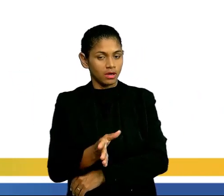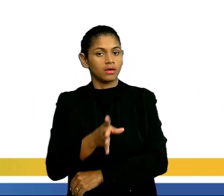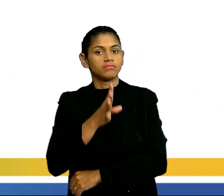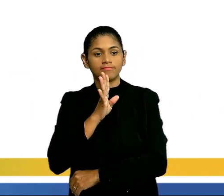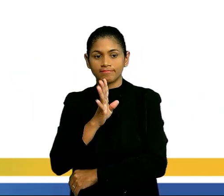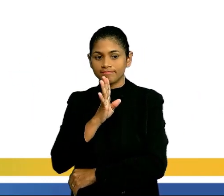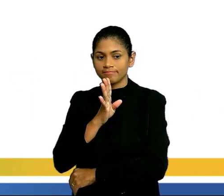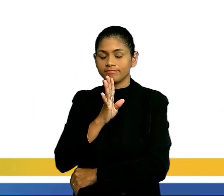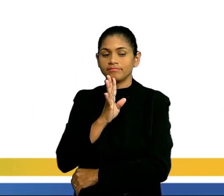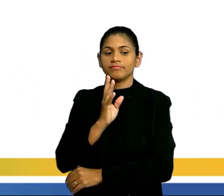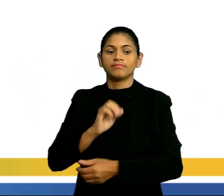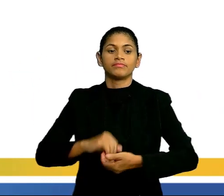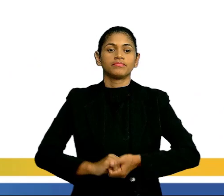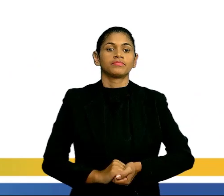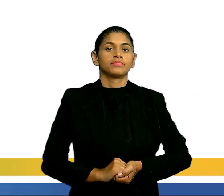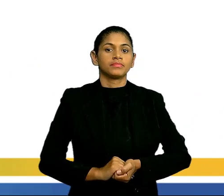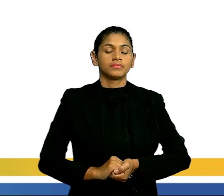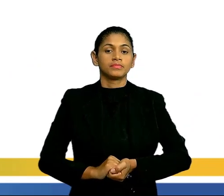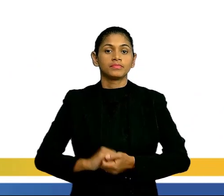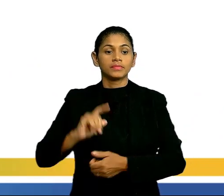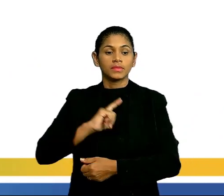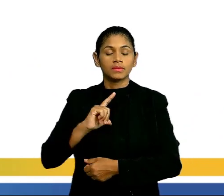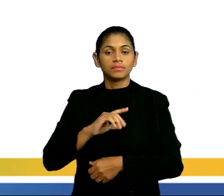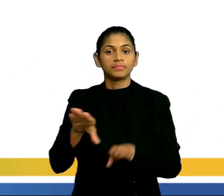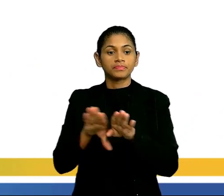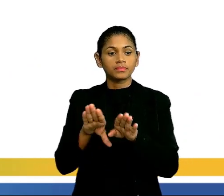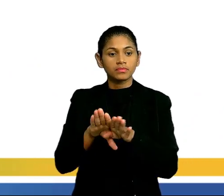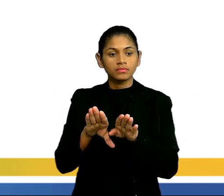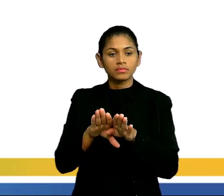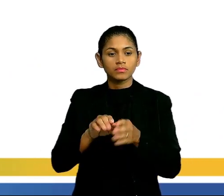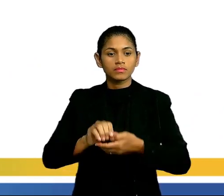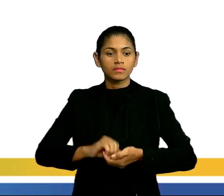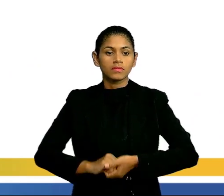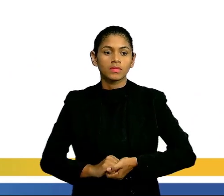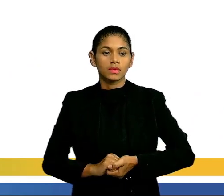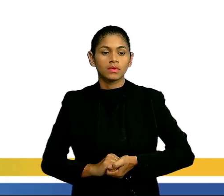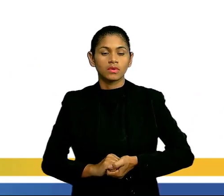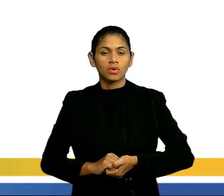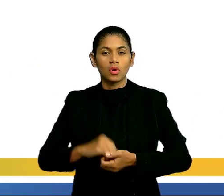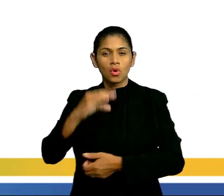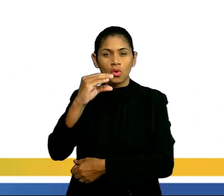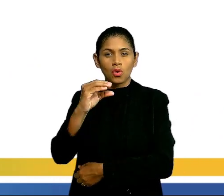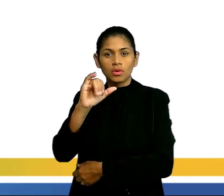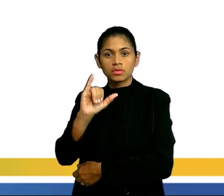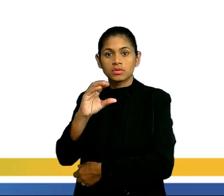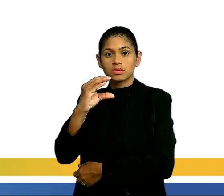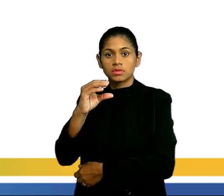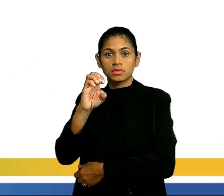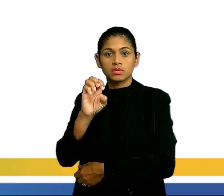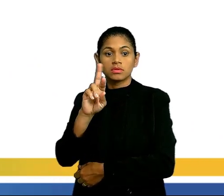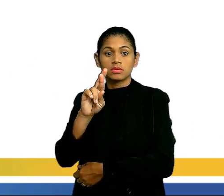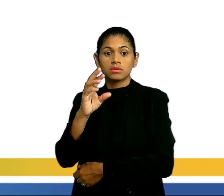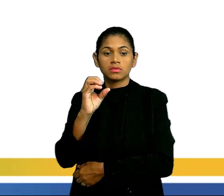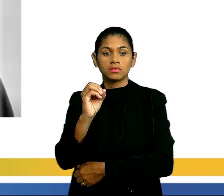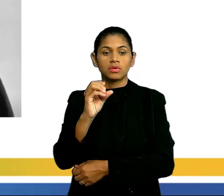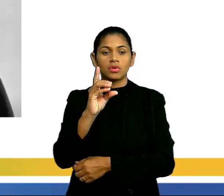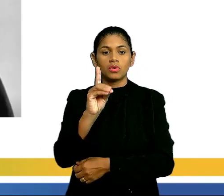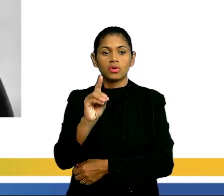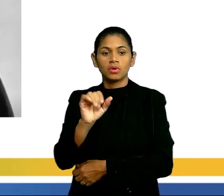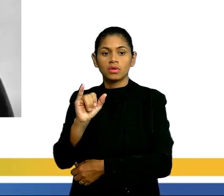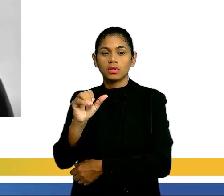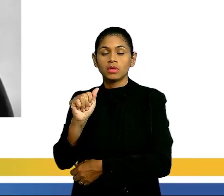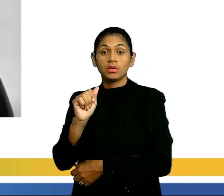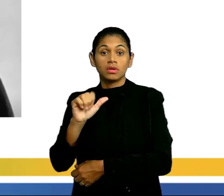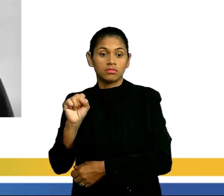Amaral, intitulada Abapuru. Eu tenho também o Cícero Dias, com essa segunda e terceira pintura.